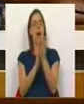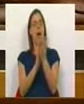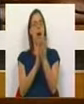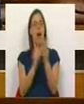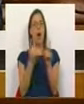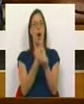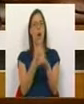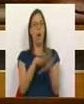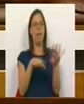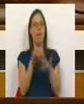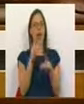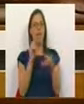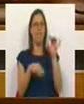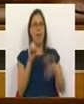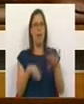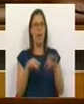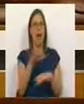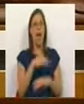aos calotes na área da saúde.